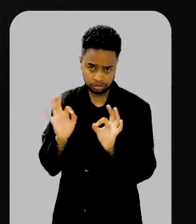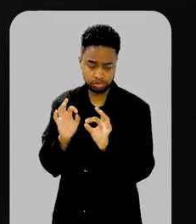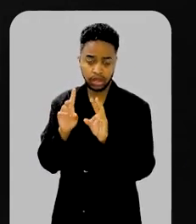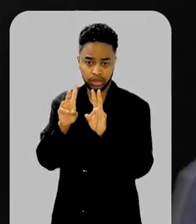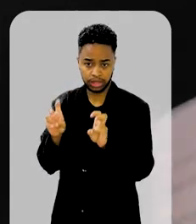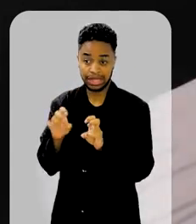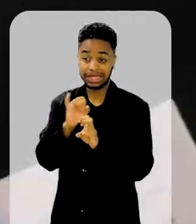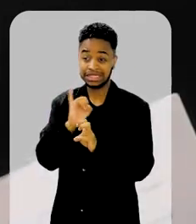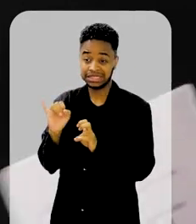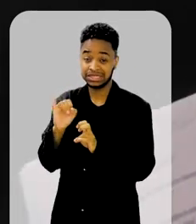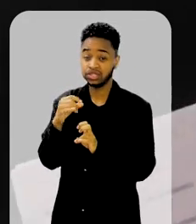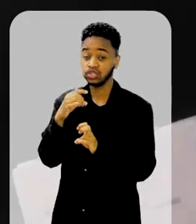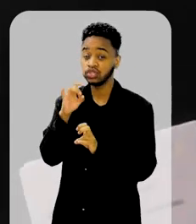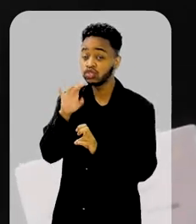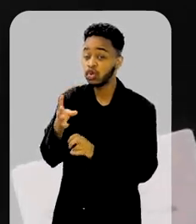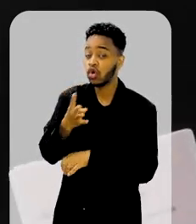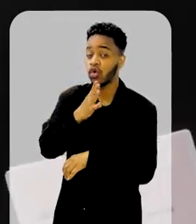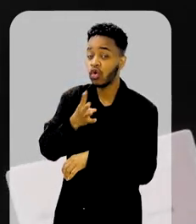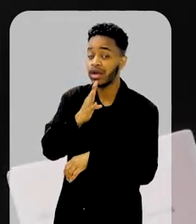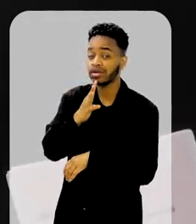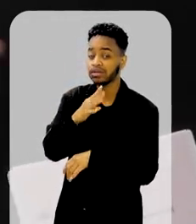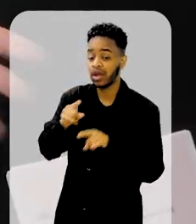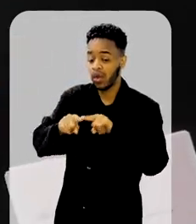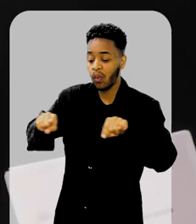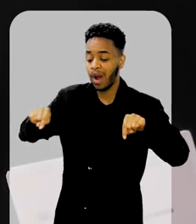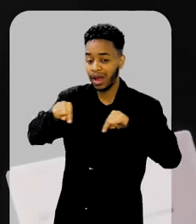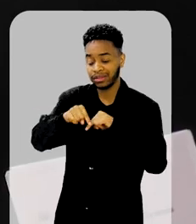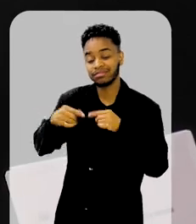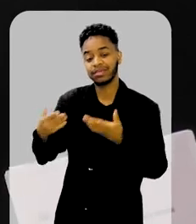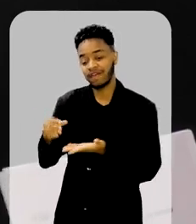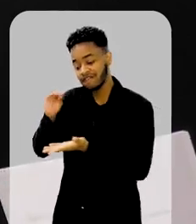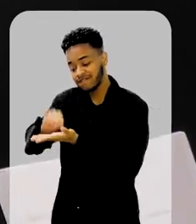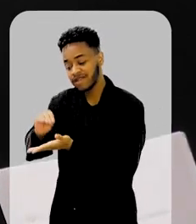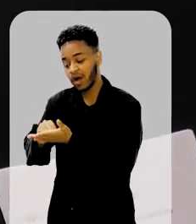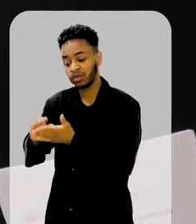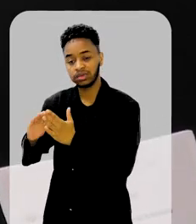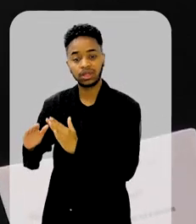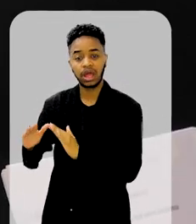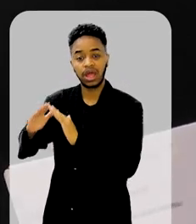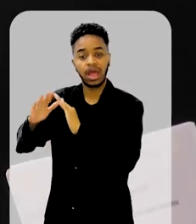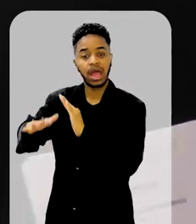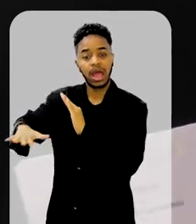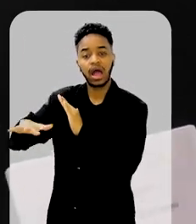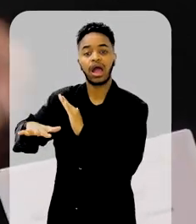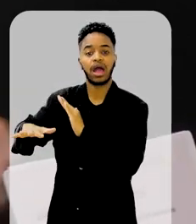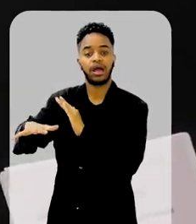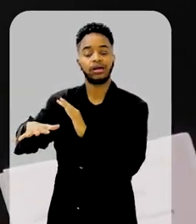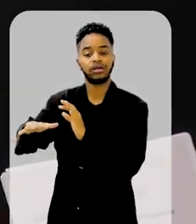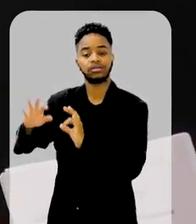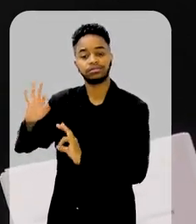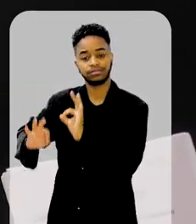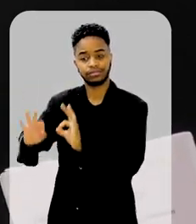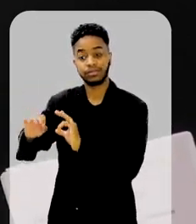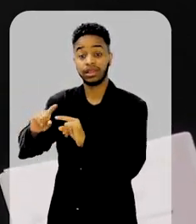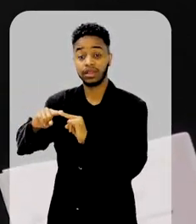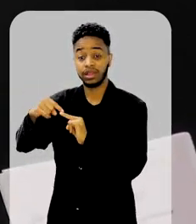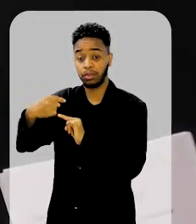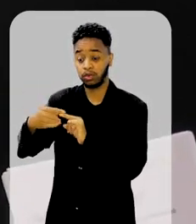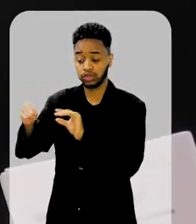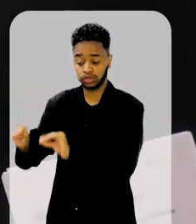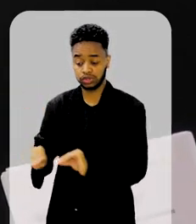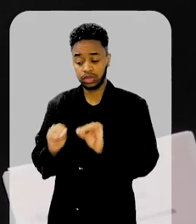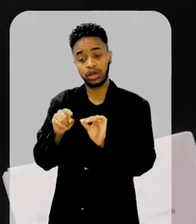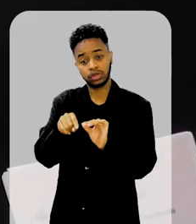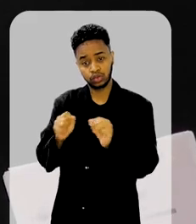empírica se ele só tem as horas de voo de quadra falta para ele o barracão e essa construção é Barracão depois ela vai migrar pra quadra e vai